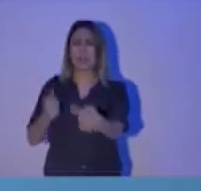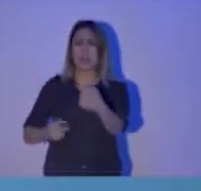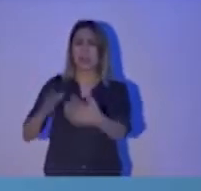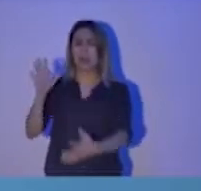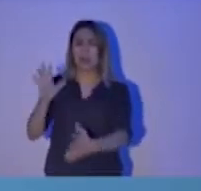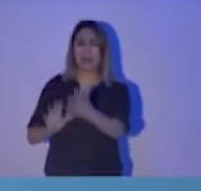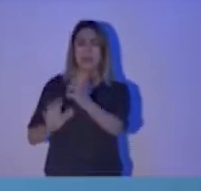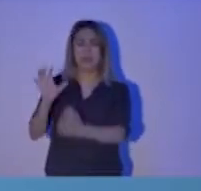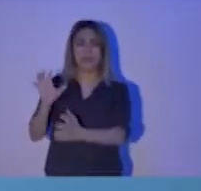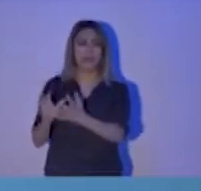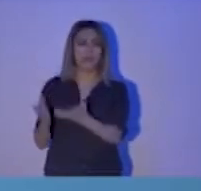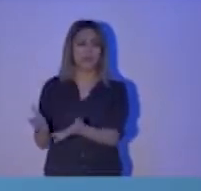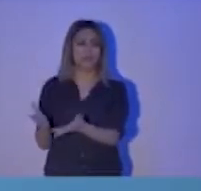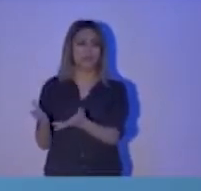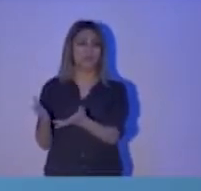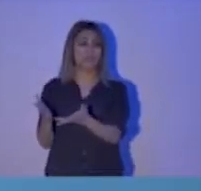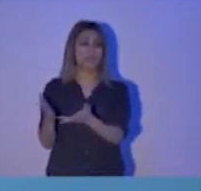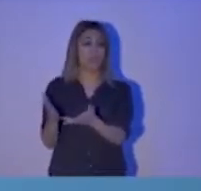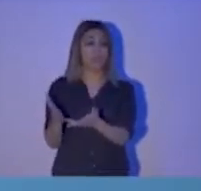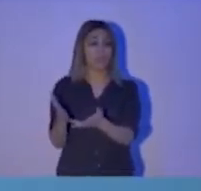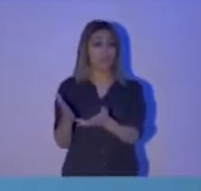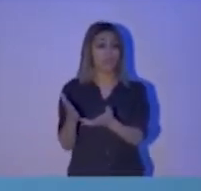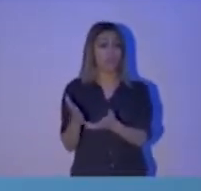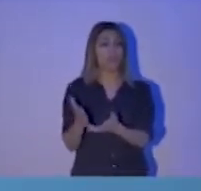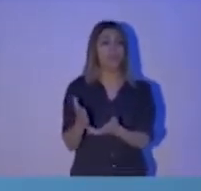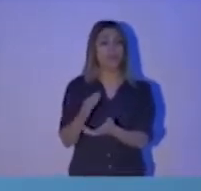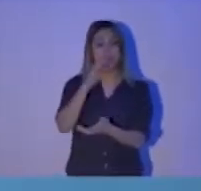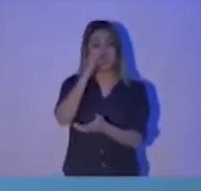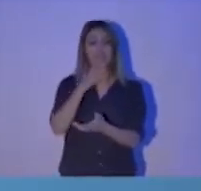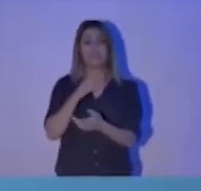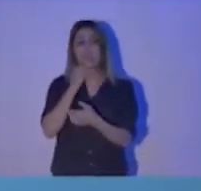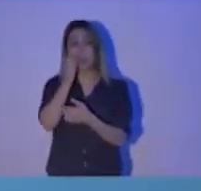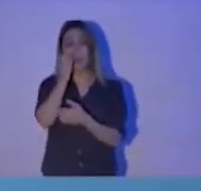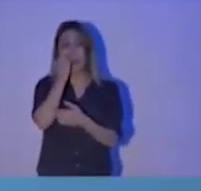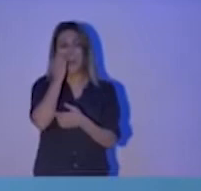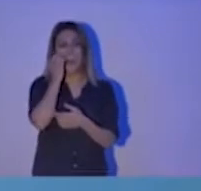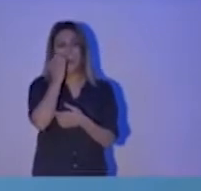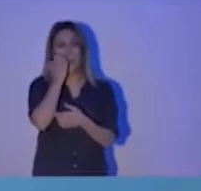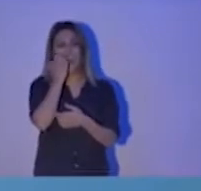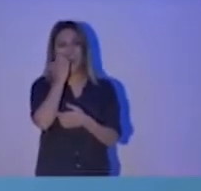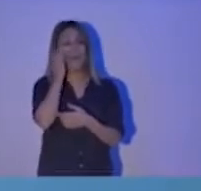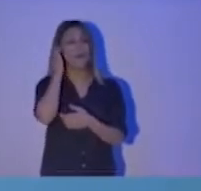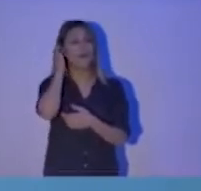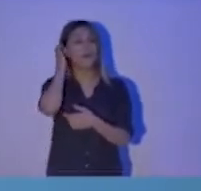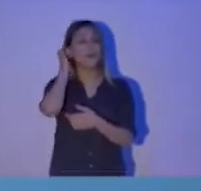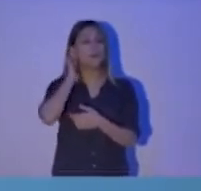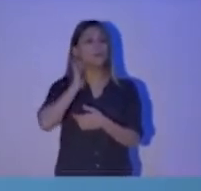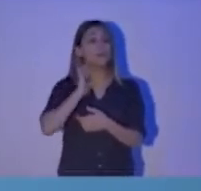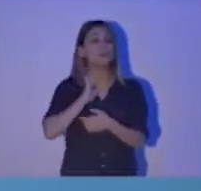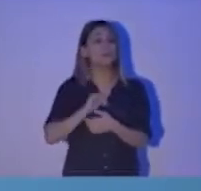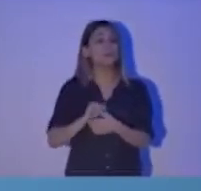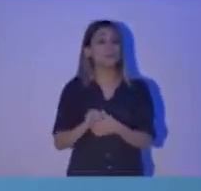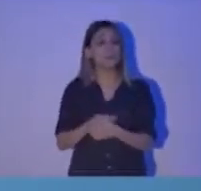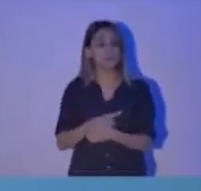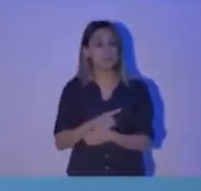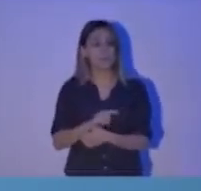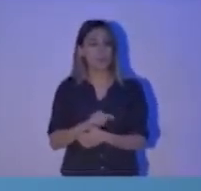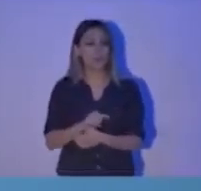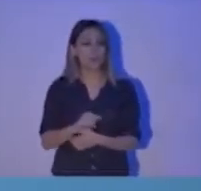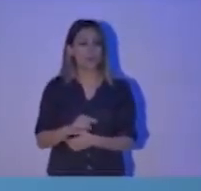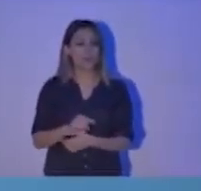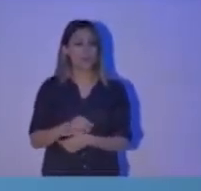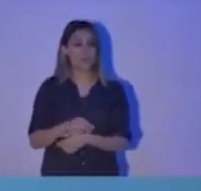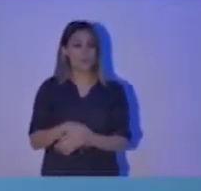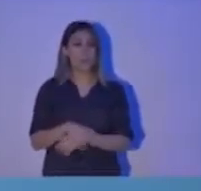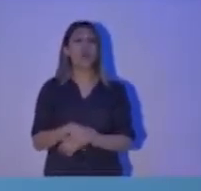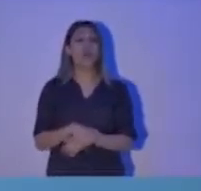alegria muito grande de perceber que, na Comissão de Educação, entre aqueles membros, tem tido uma racionalidade profunda no